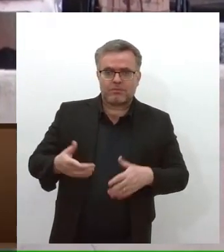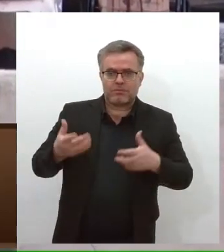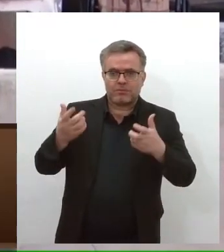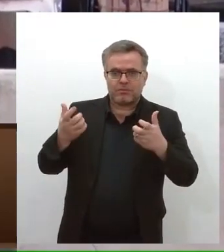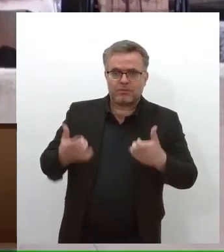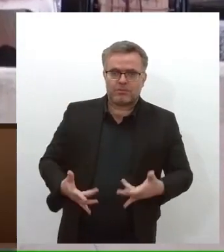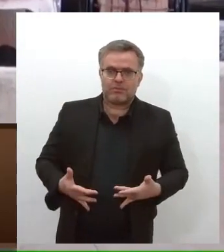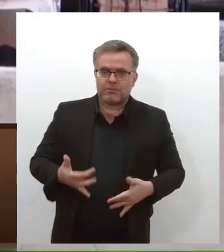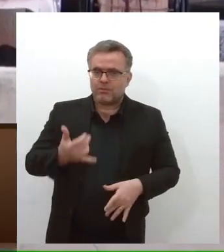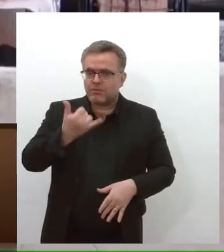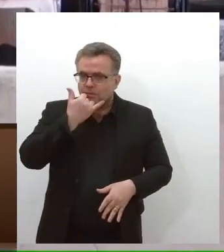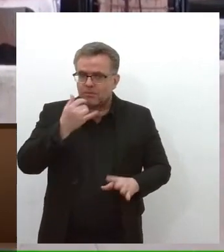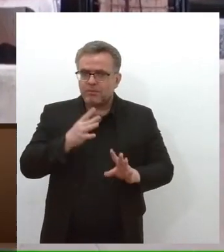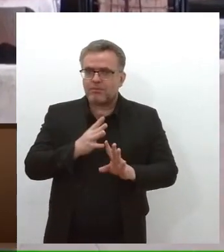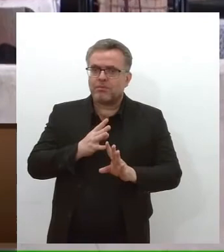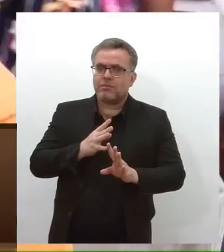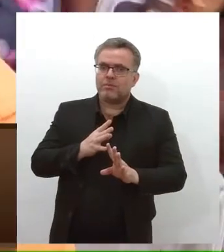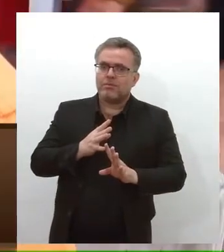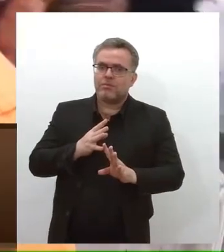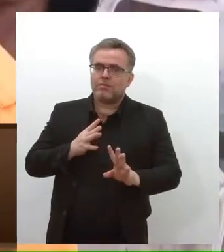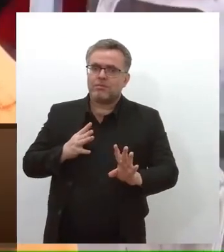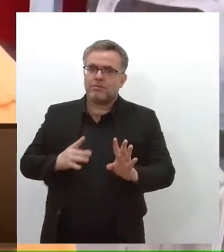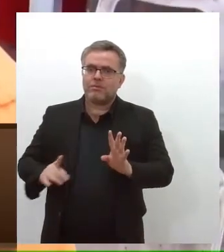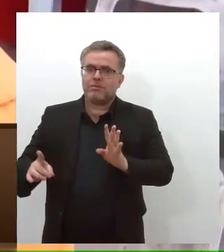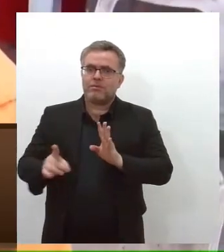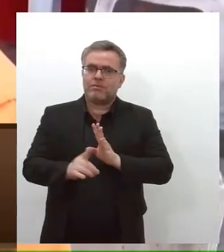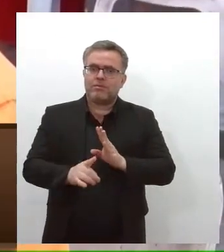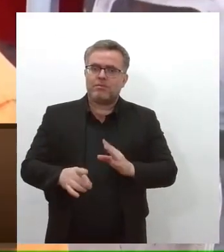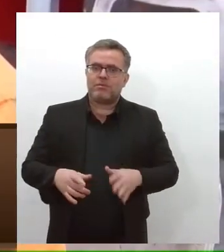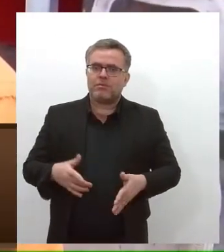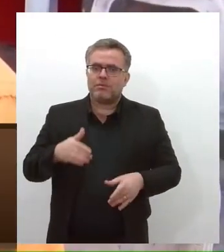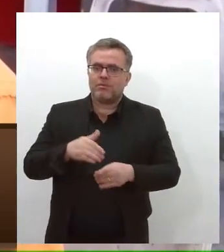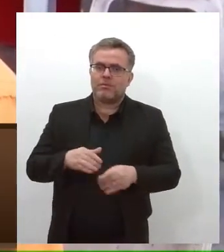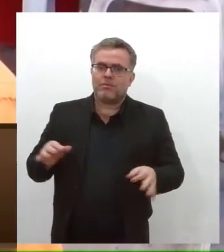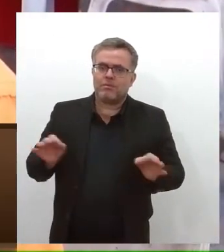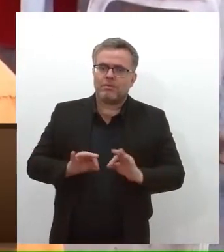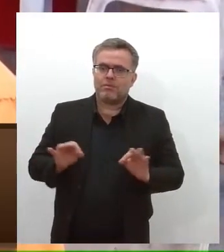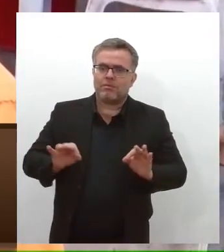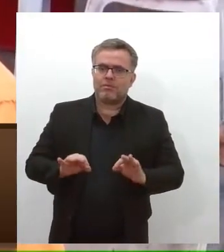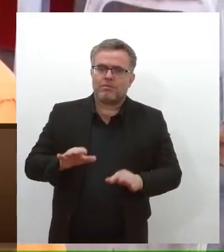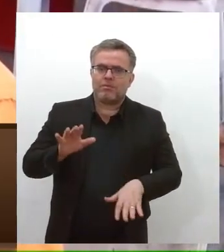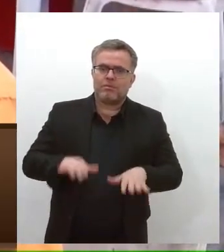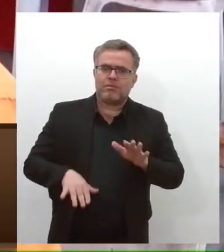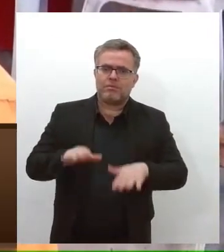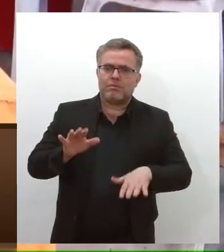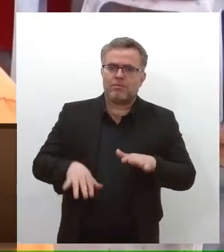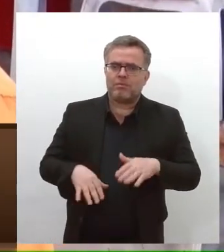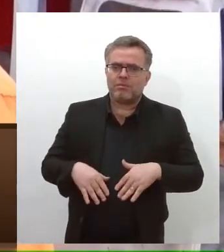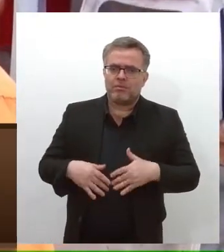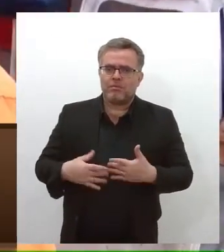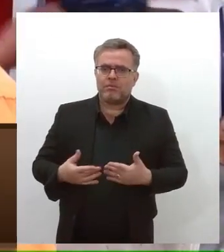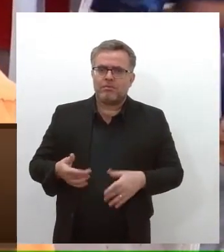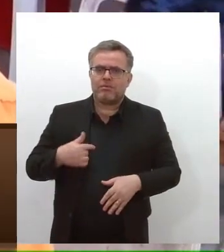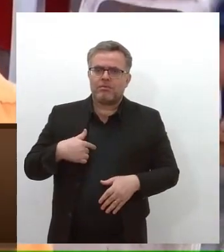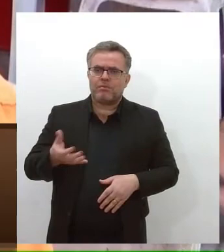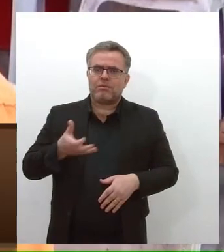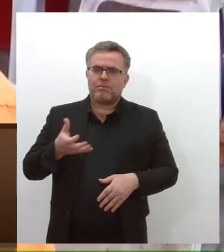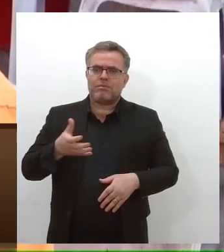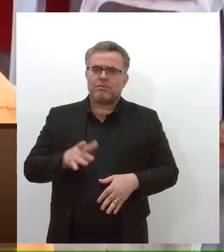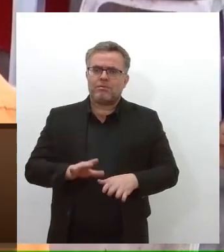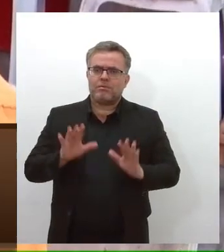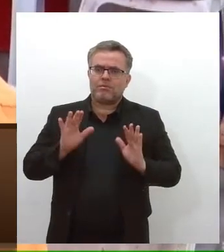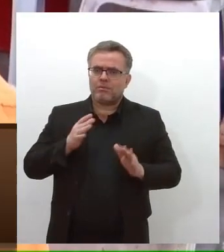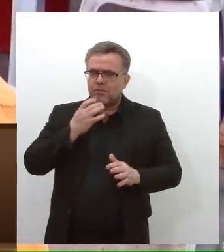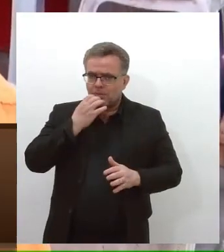usar o direito de não votar. Depende, né? Se eu quiser. Mas o senhor,